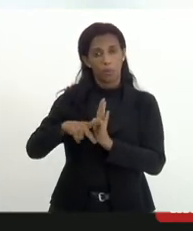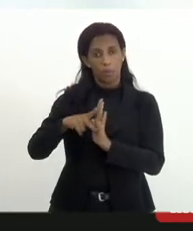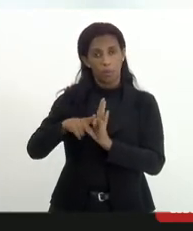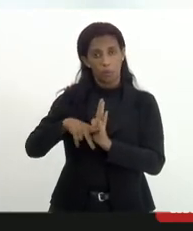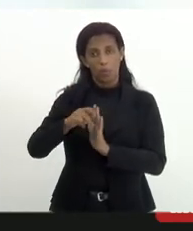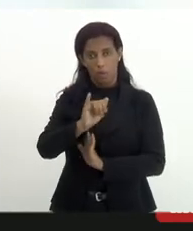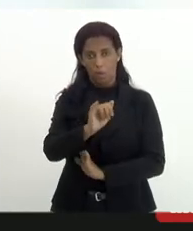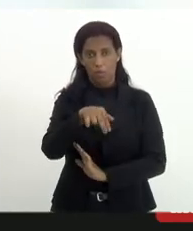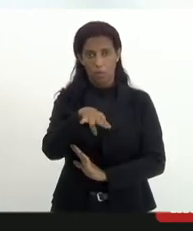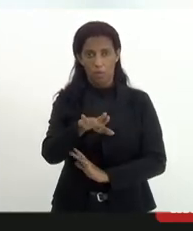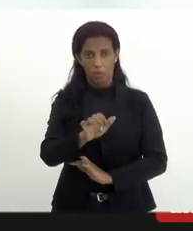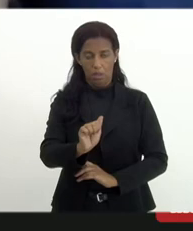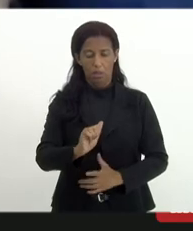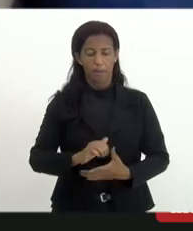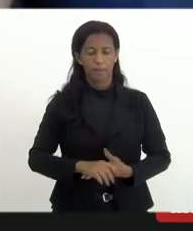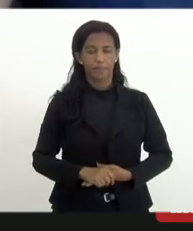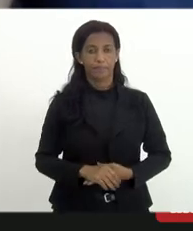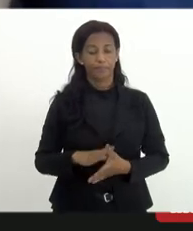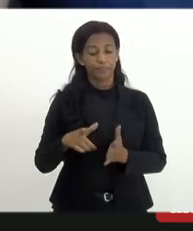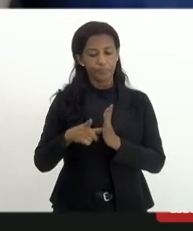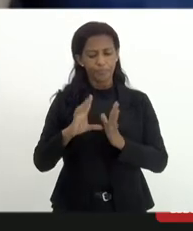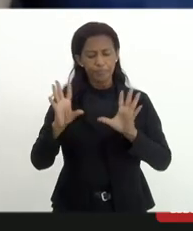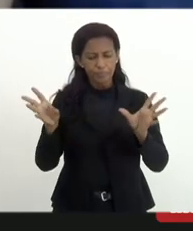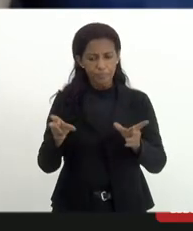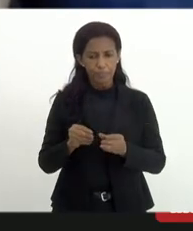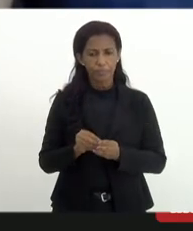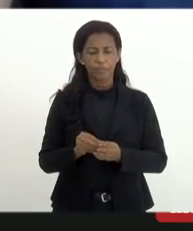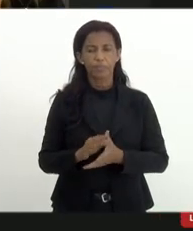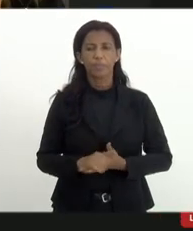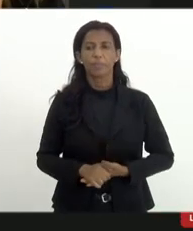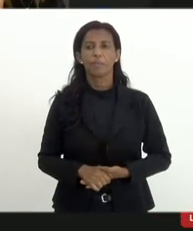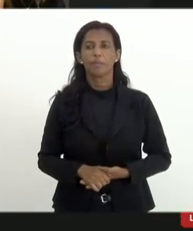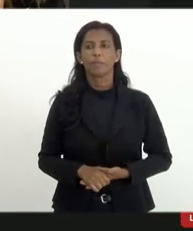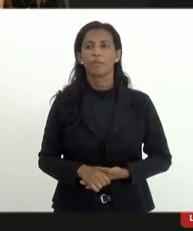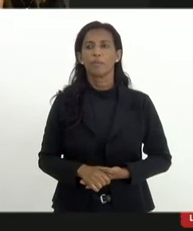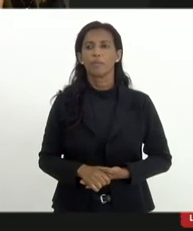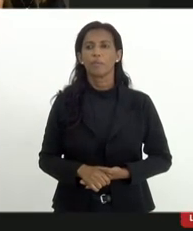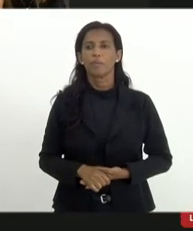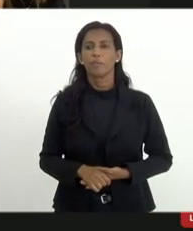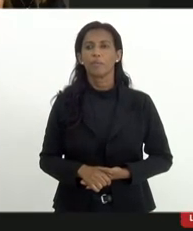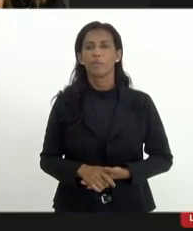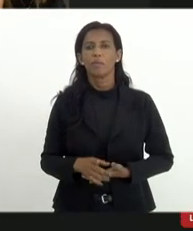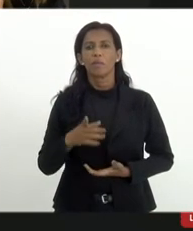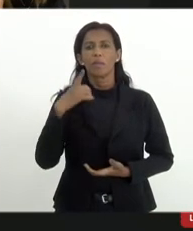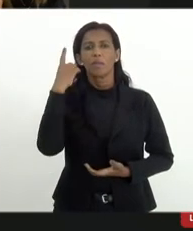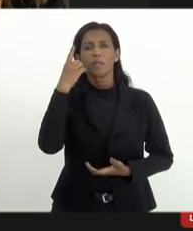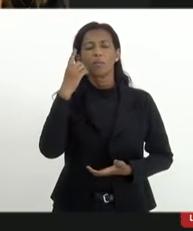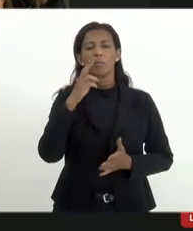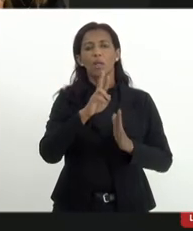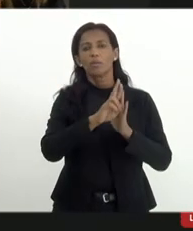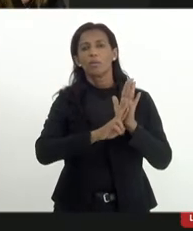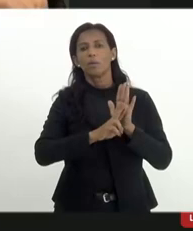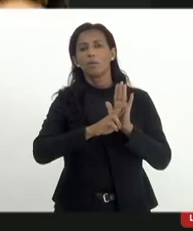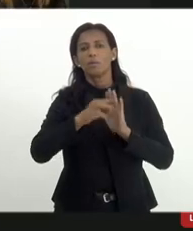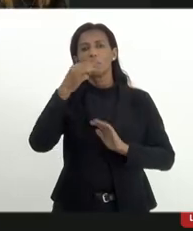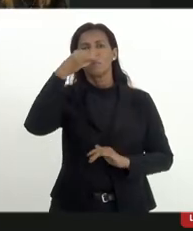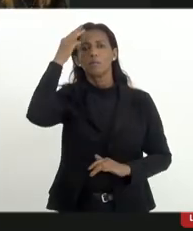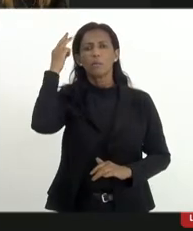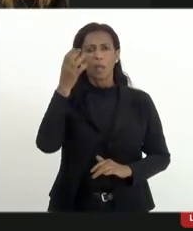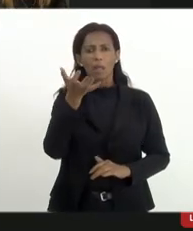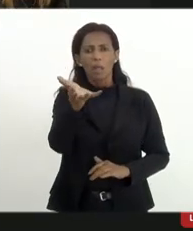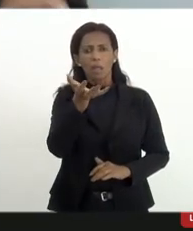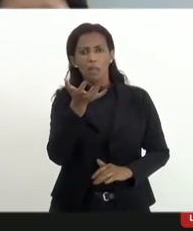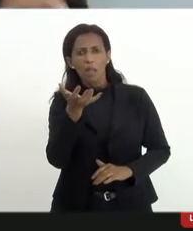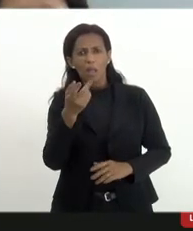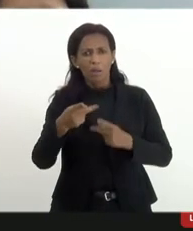ao INEA. Obrigado. Antes de concluir, eu arguo o deputado relator Márcio Pacheco, se quer